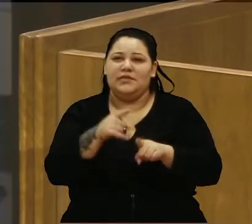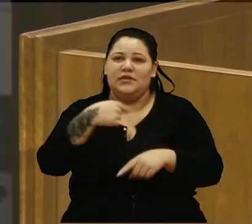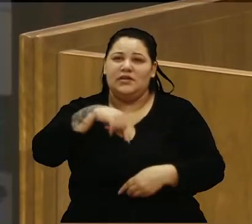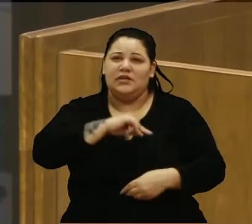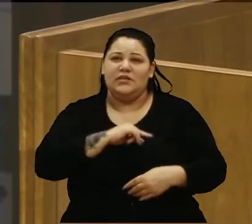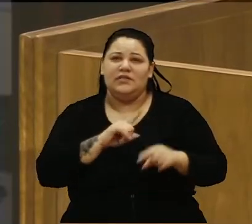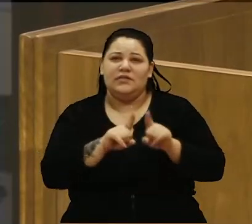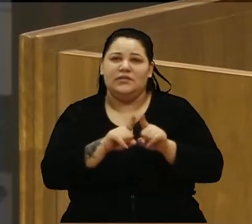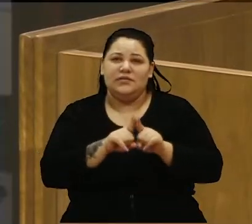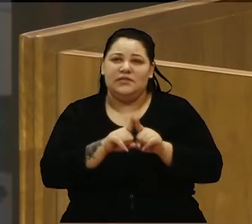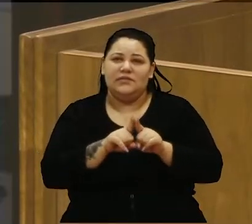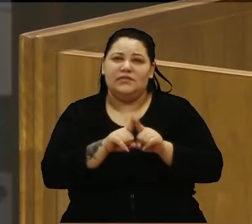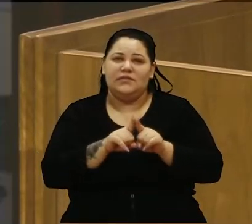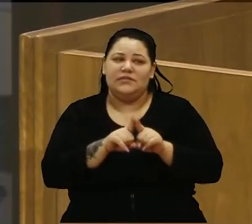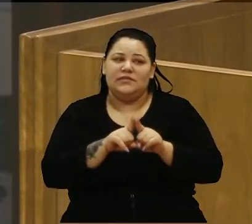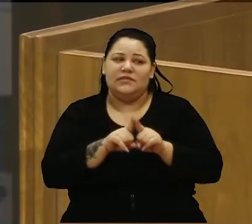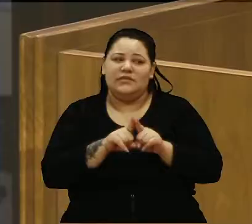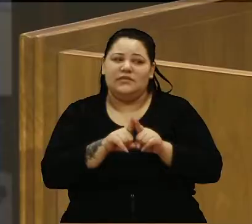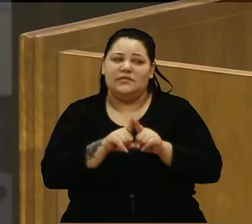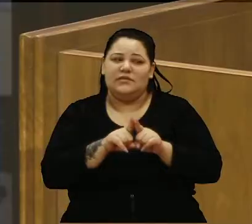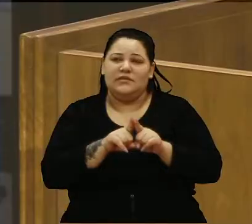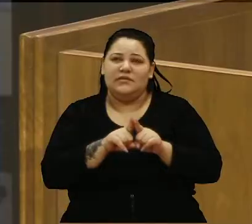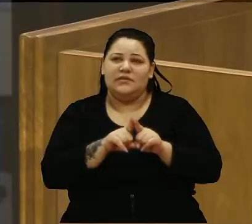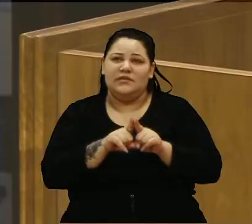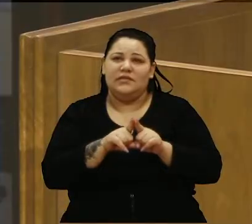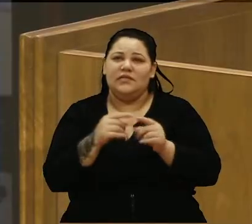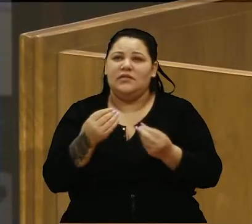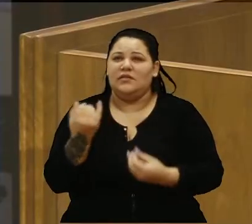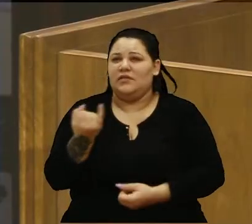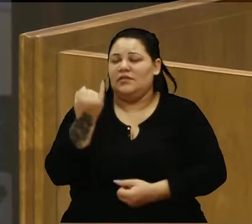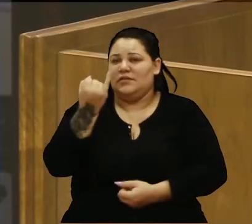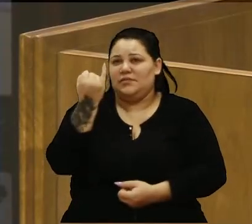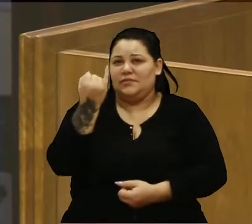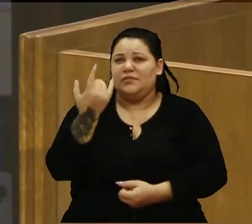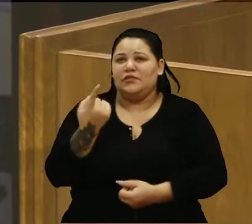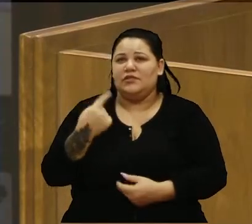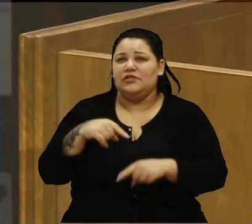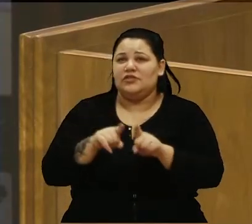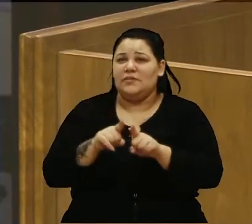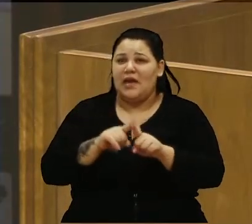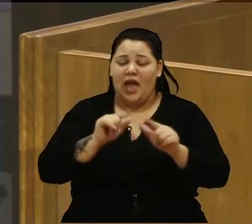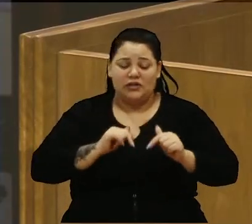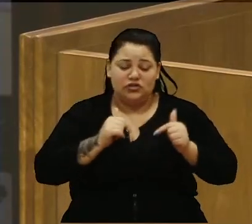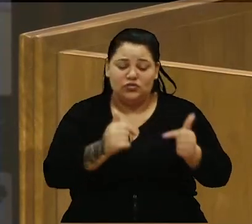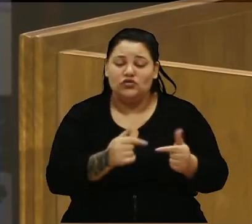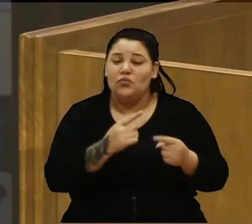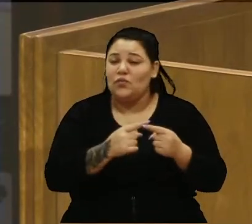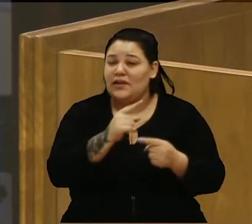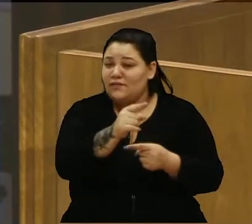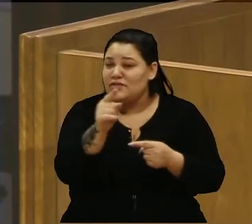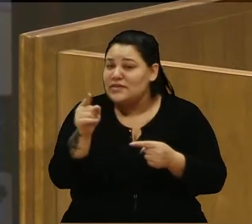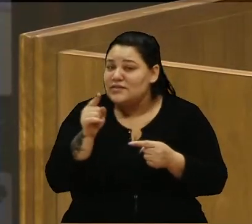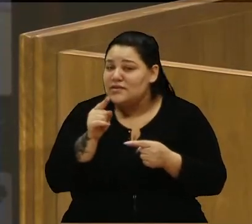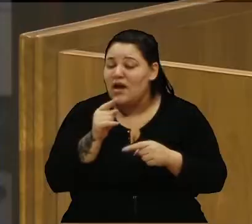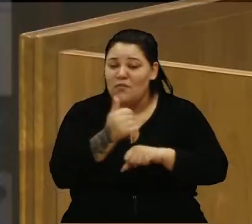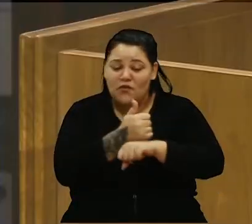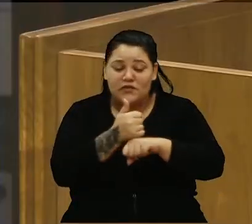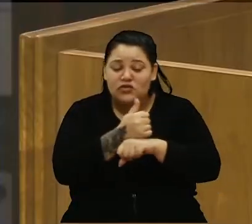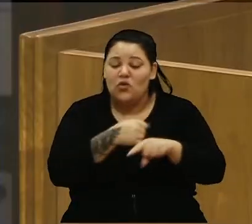luta de uma categoria tão importante quanto, são professoras também,